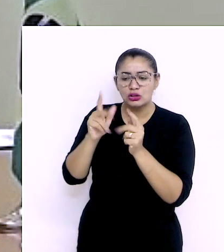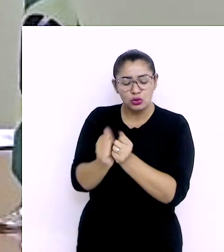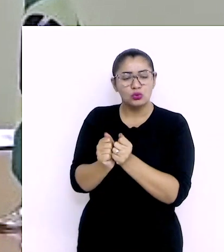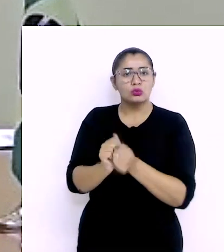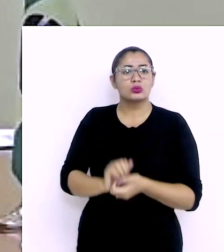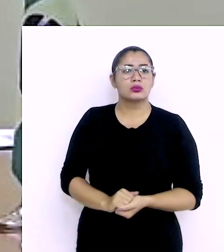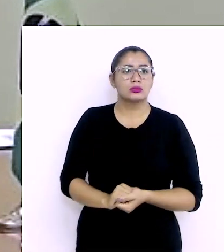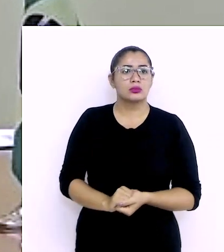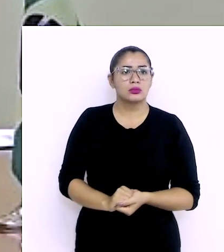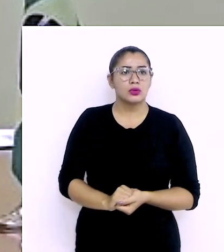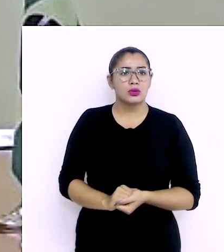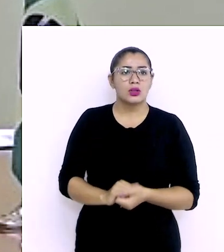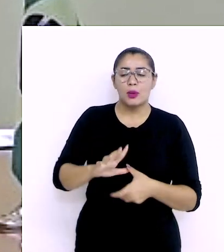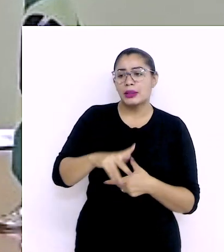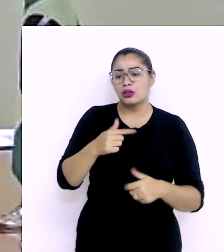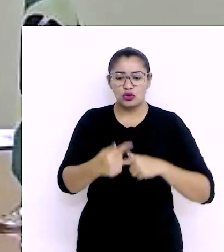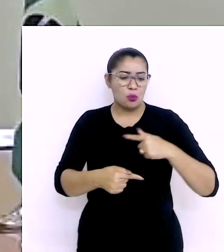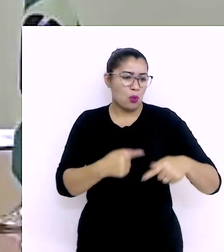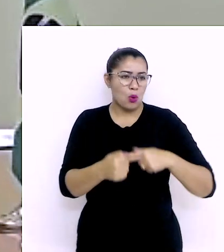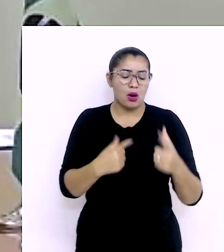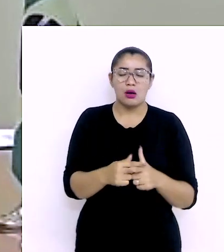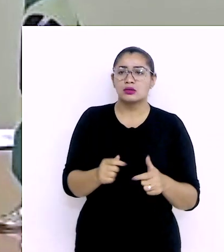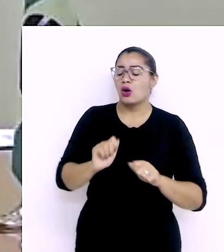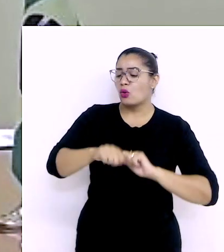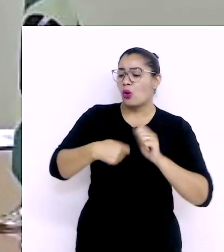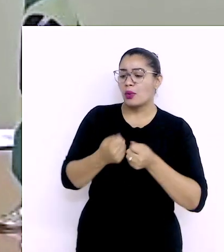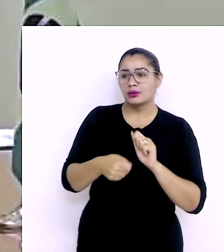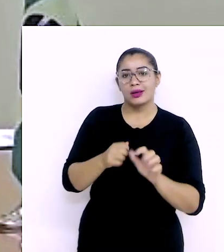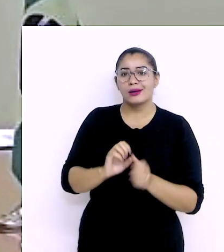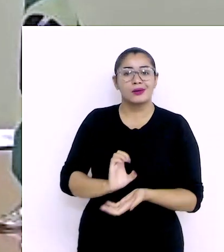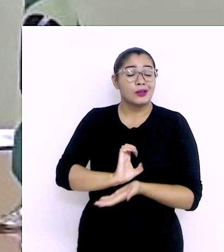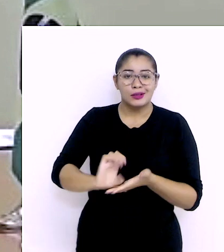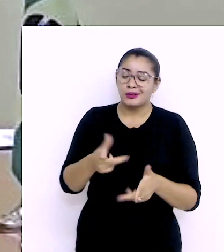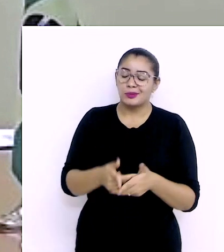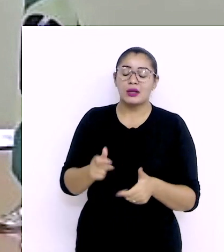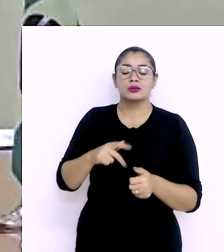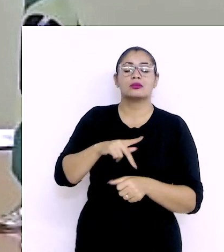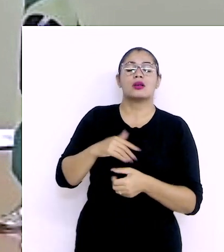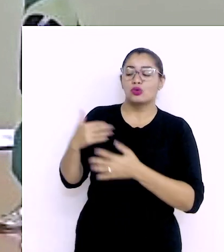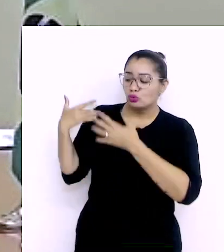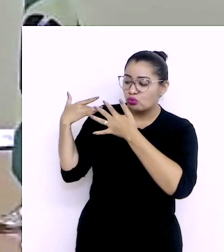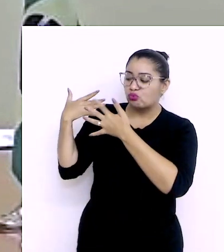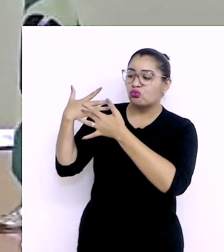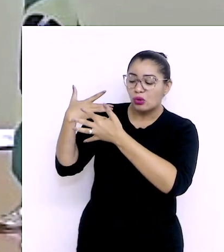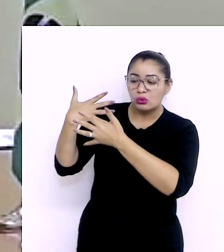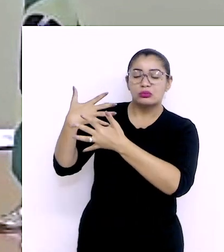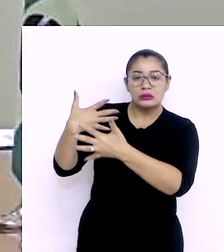independentemente da orientação de política comercial ou industrial, passaram por um processo